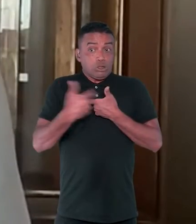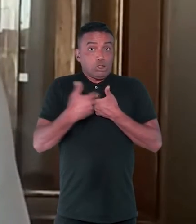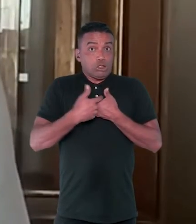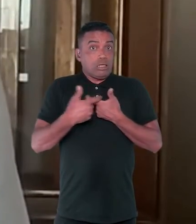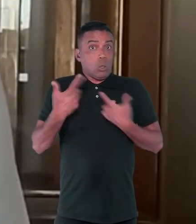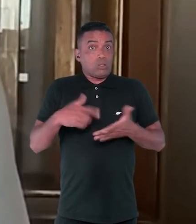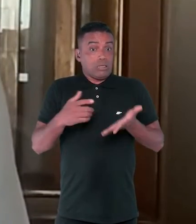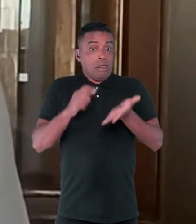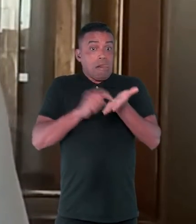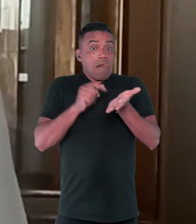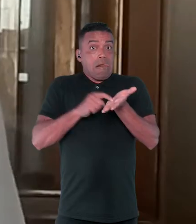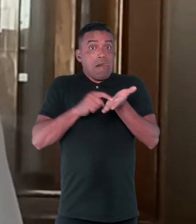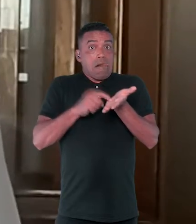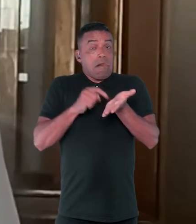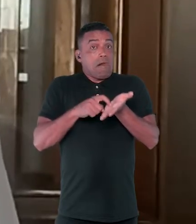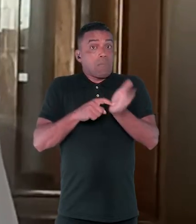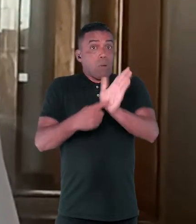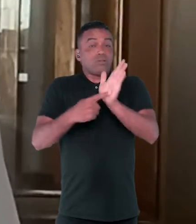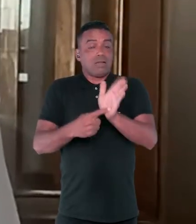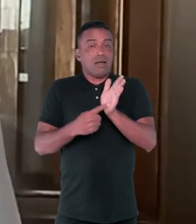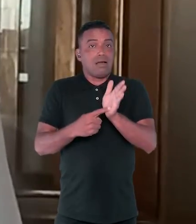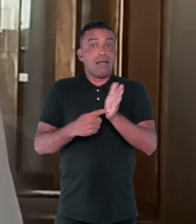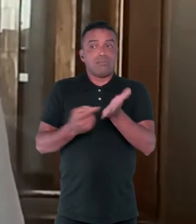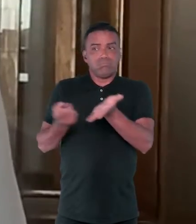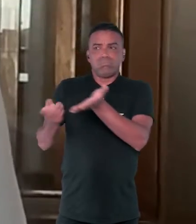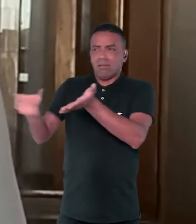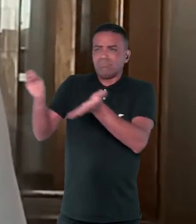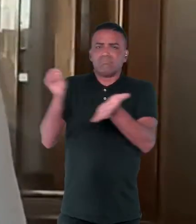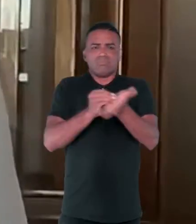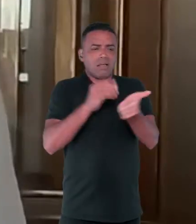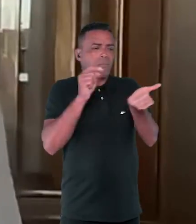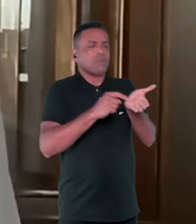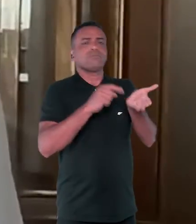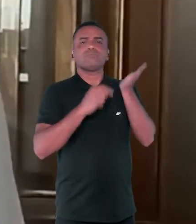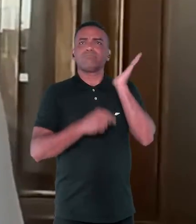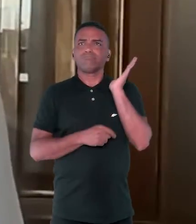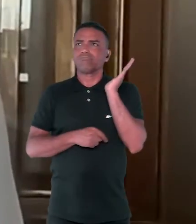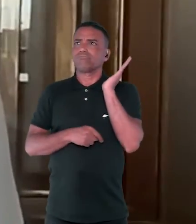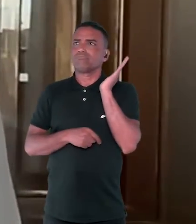disse que eu conseguia pôr no ponto a gravação? Ele mesmo pegou, pôs, escutou e falou,